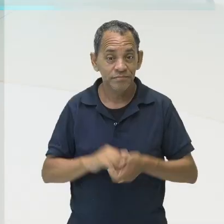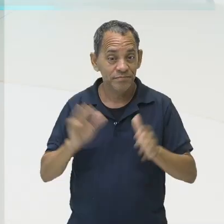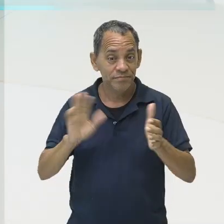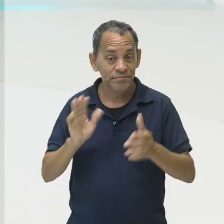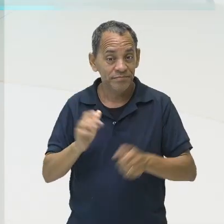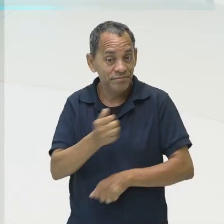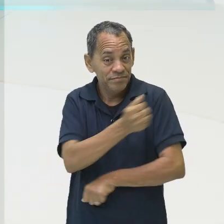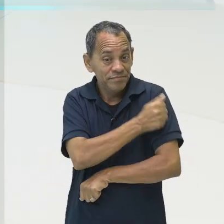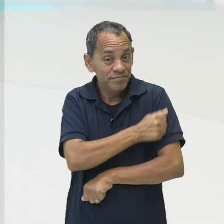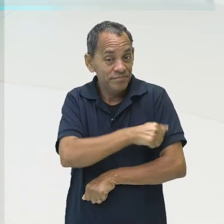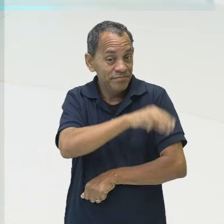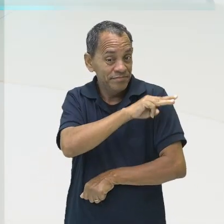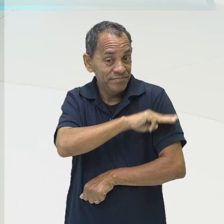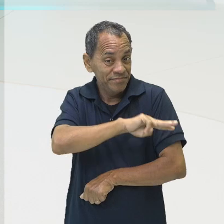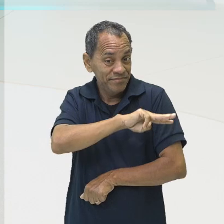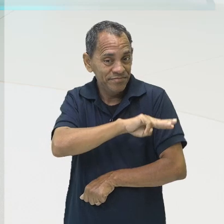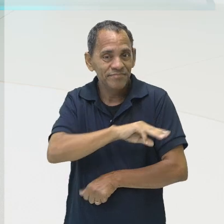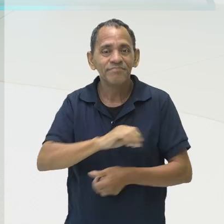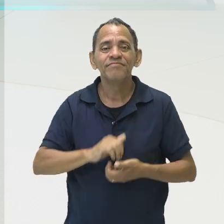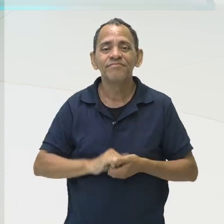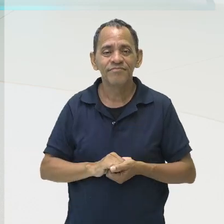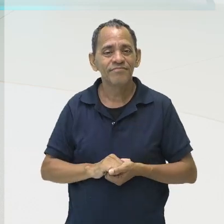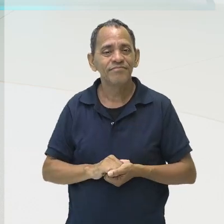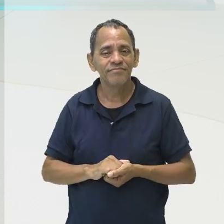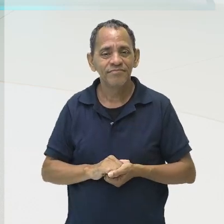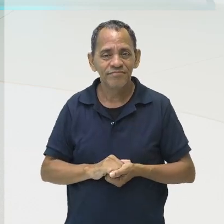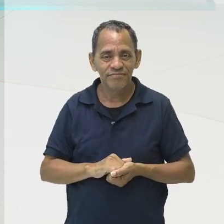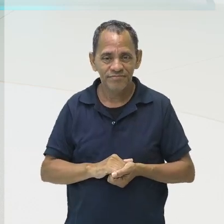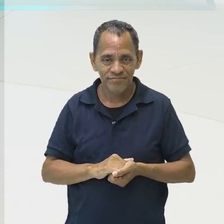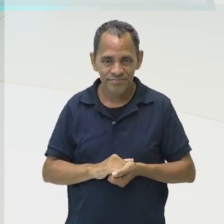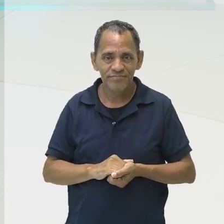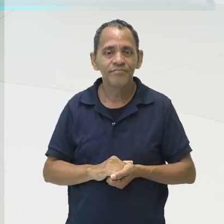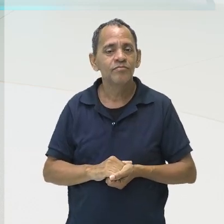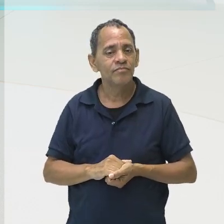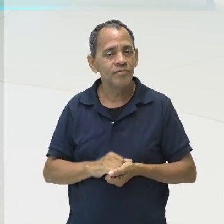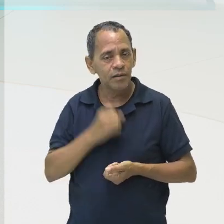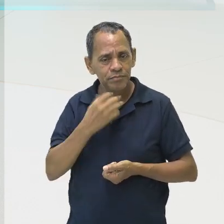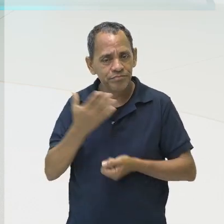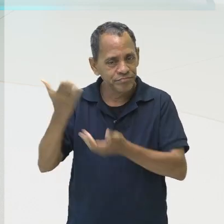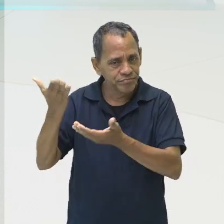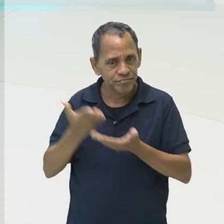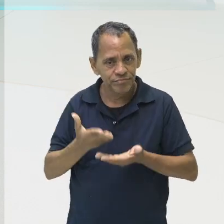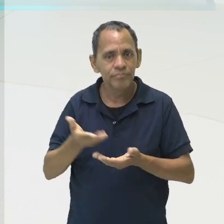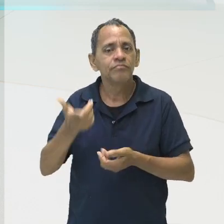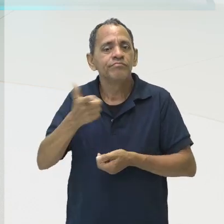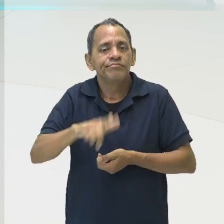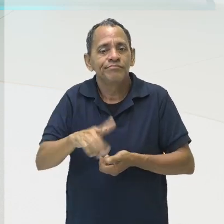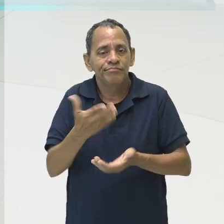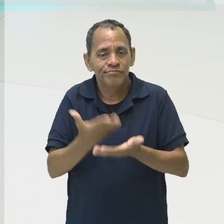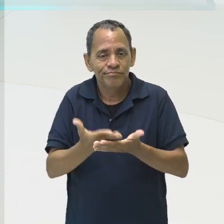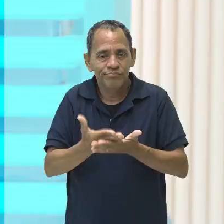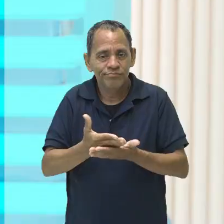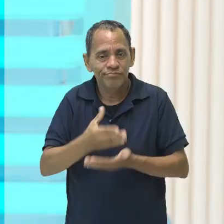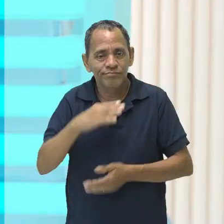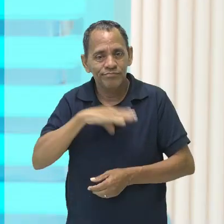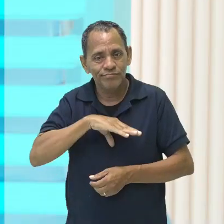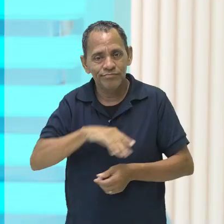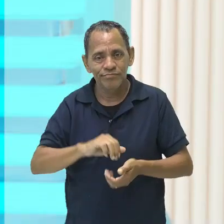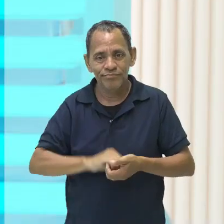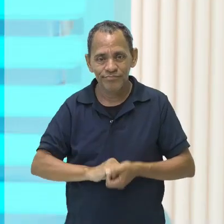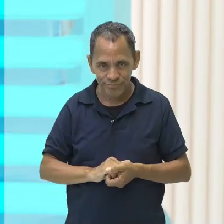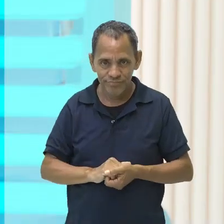Olá, queridos alunos da terceira série do ensino médio. Sejam bem-vindos a mais uma aula de língua portuguesa. Eu